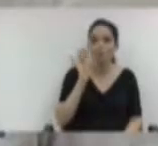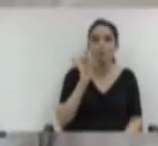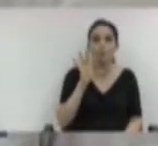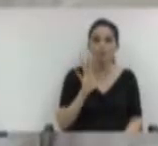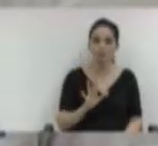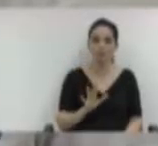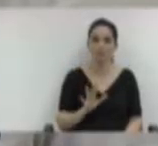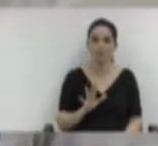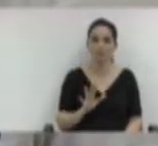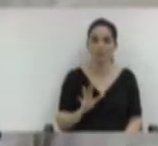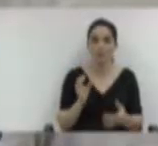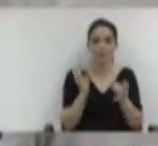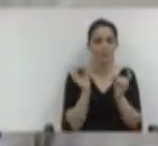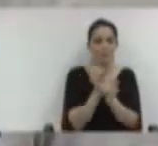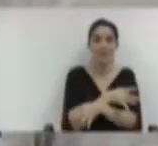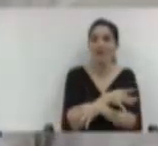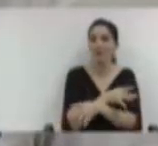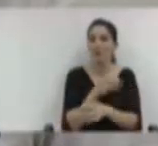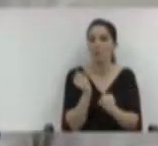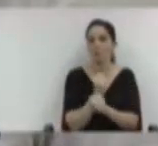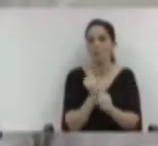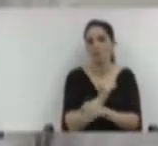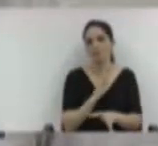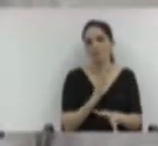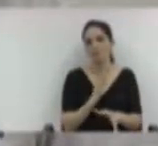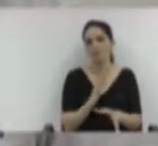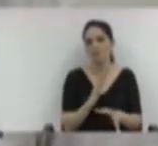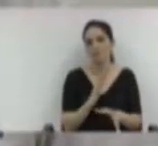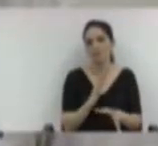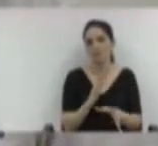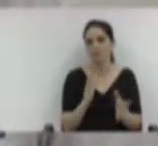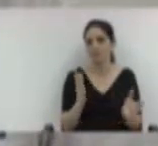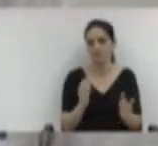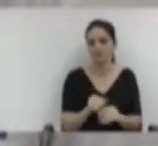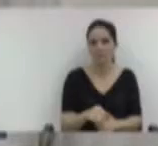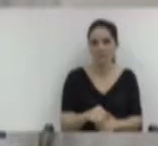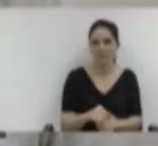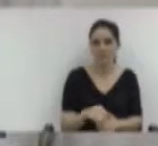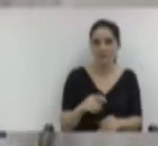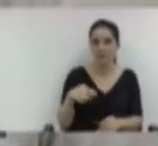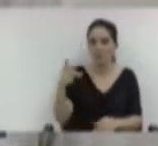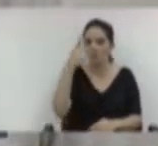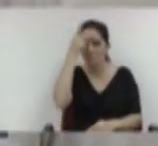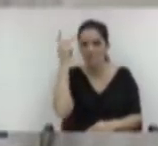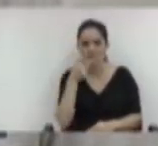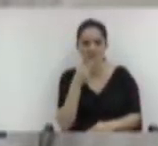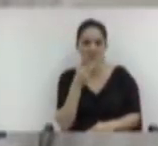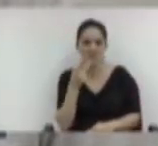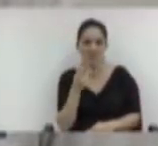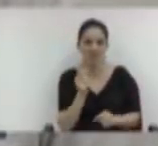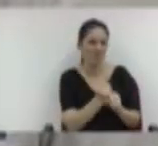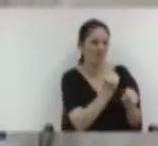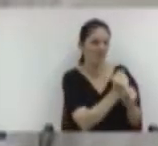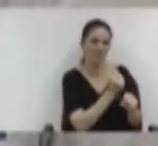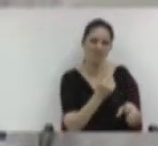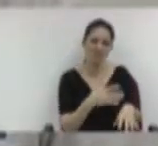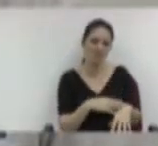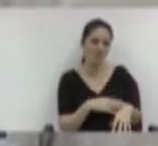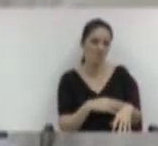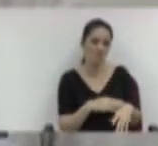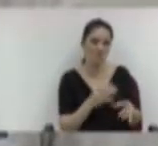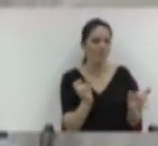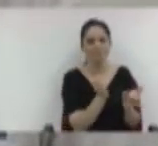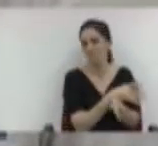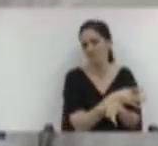encerrada. Aí sim ninguém vai falar mais nada. Mas vai ficar uma obra esquecida, porque aquele piscinão está lá. Muitas pessoas dizendo para mim esse final de